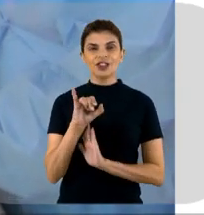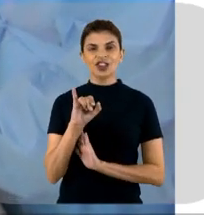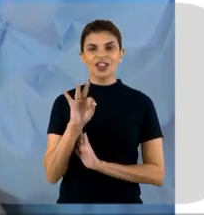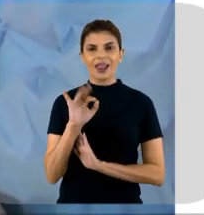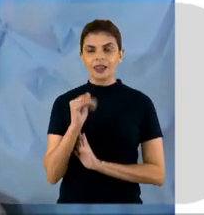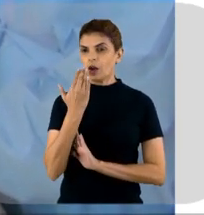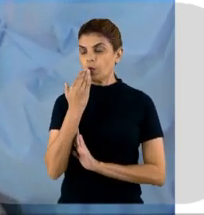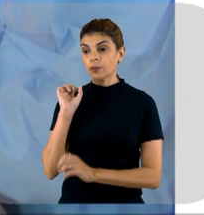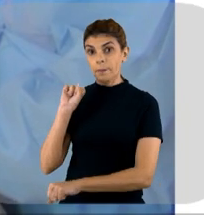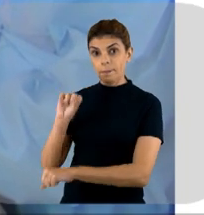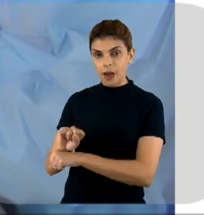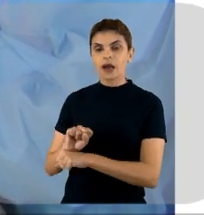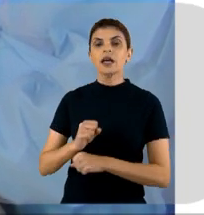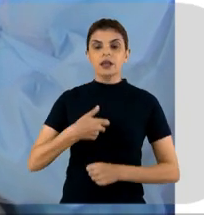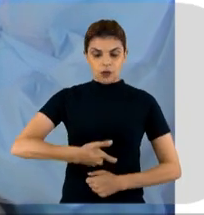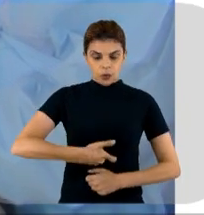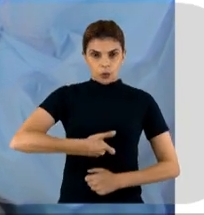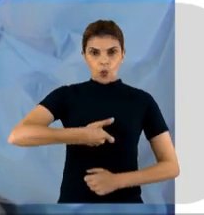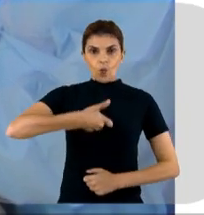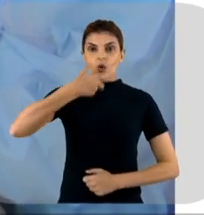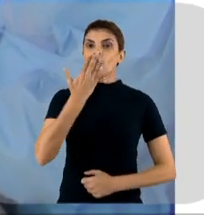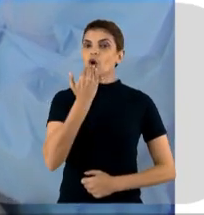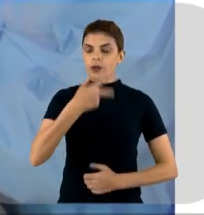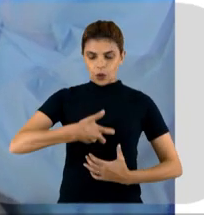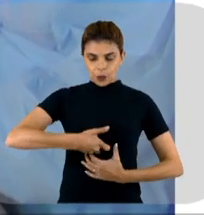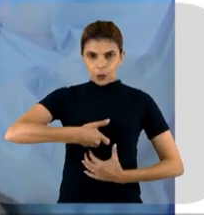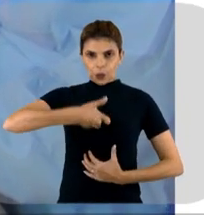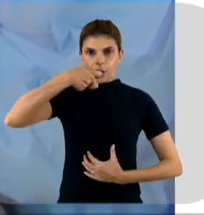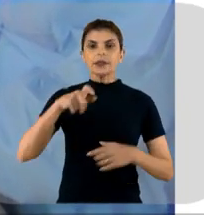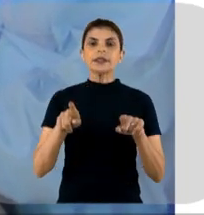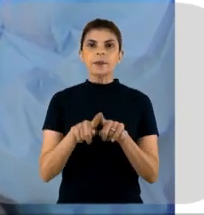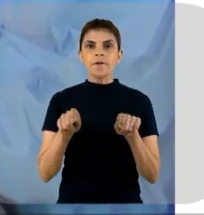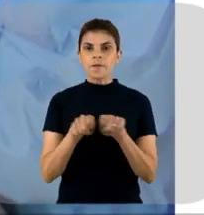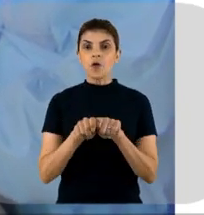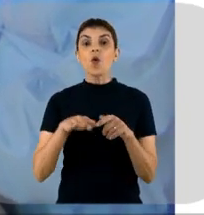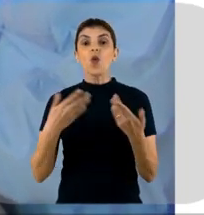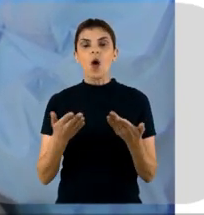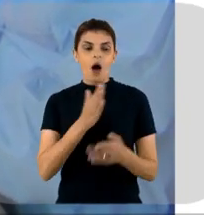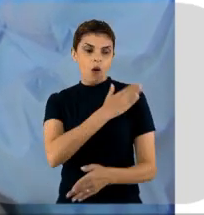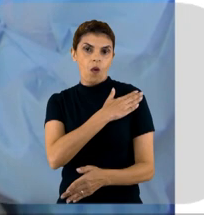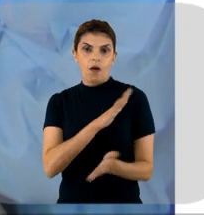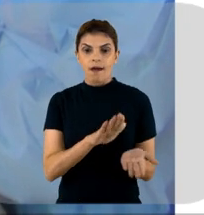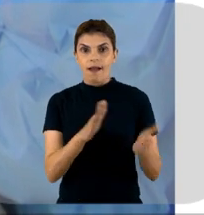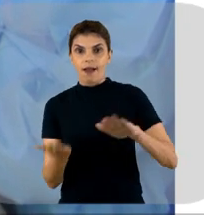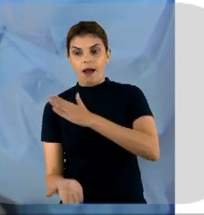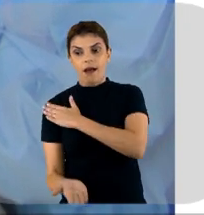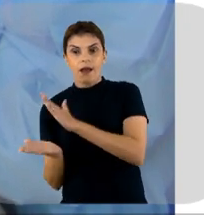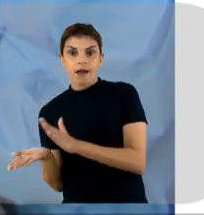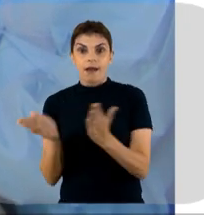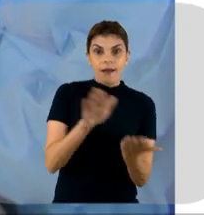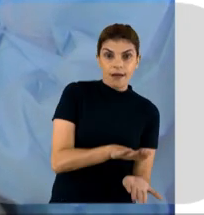a dieta e aspirar o conteúdo gástrico e estabelecer o lado que nós vamos virar o